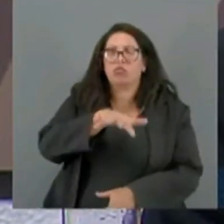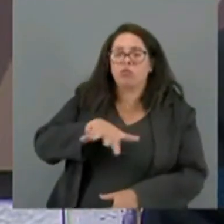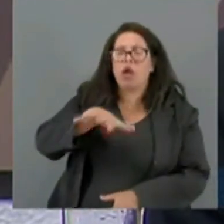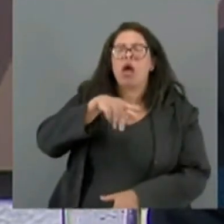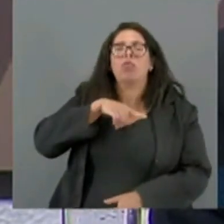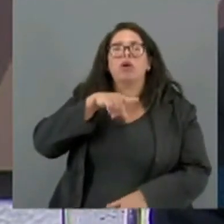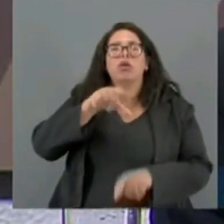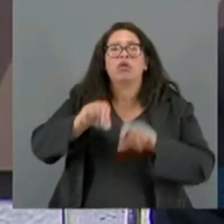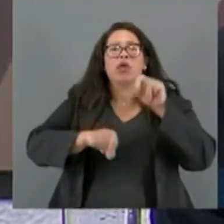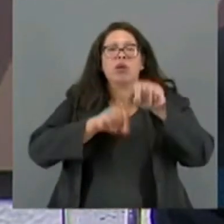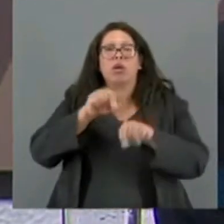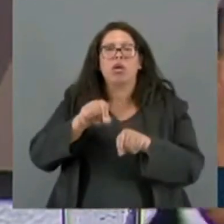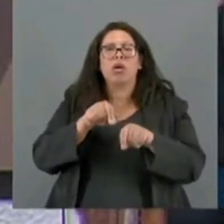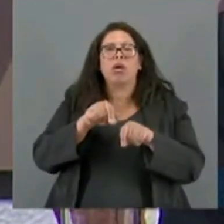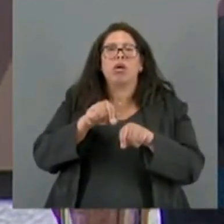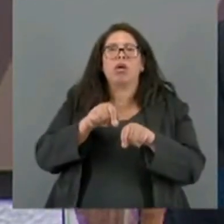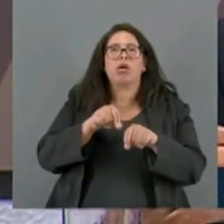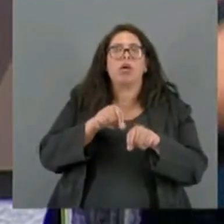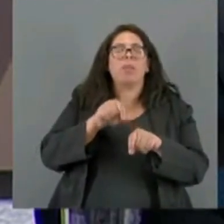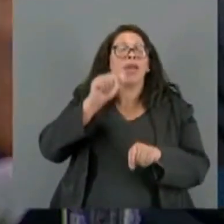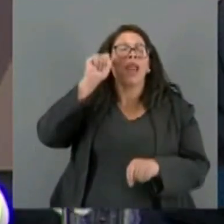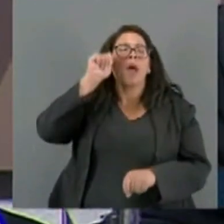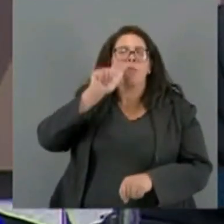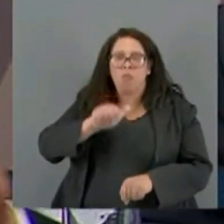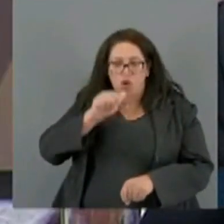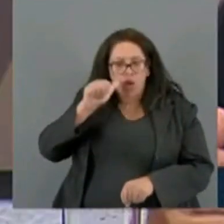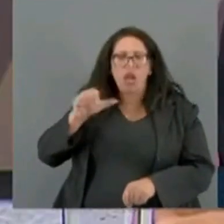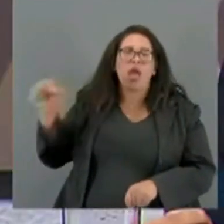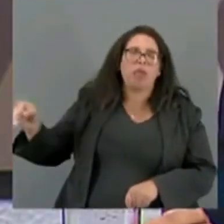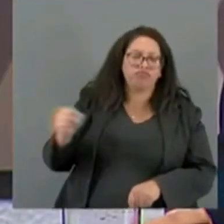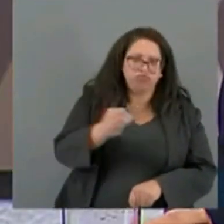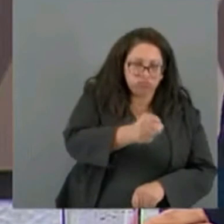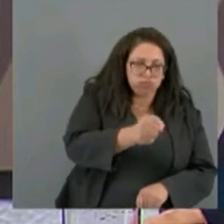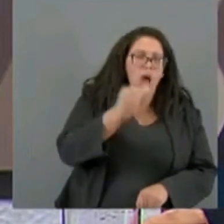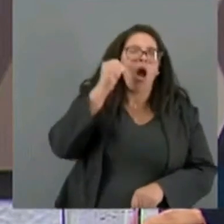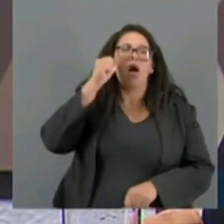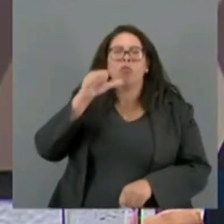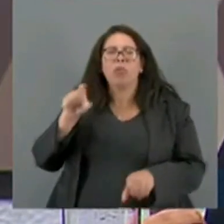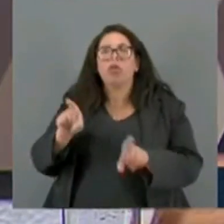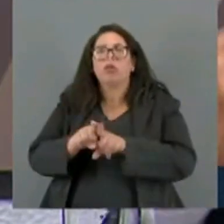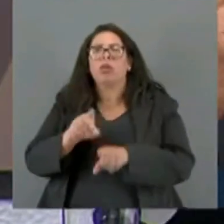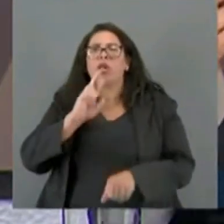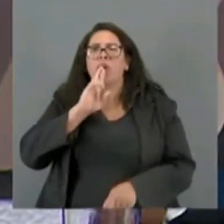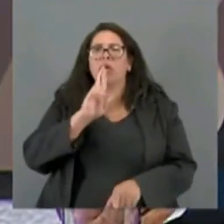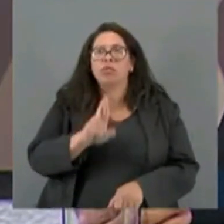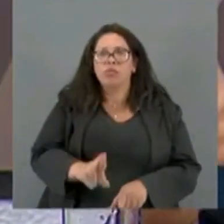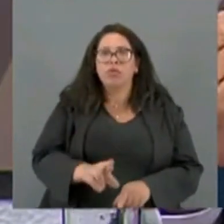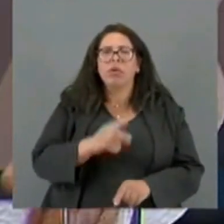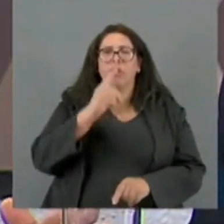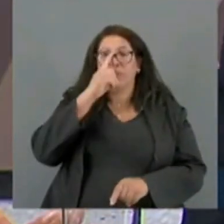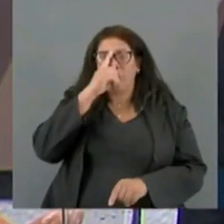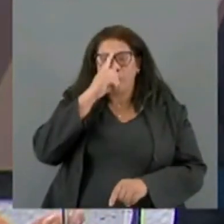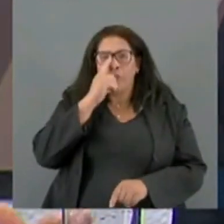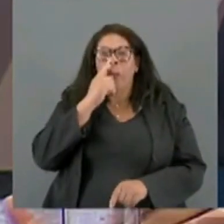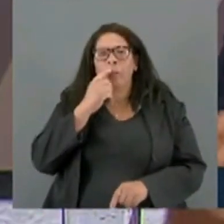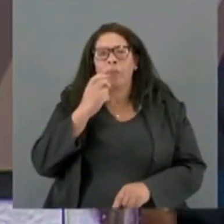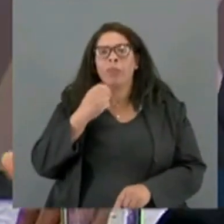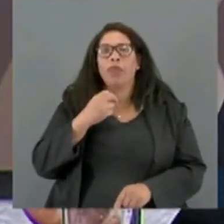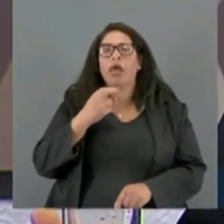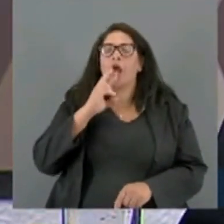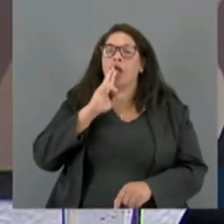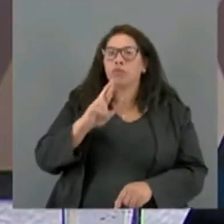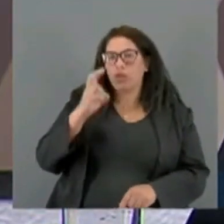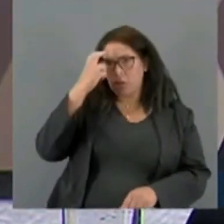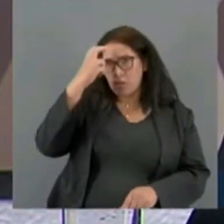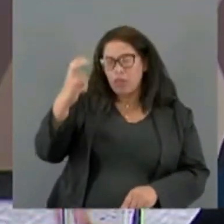ser acompanhados dos homens pela mulher. E para dar um exemplo, para responder a pergunta da Vossa Excelência, inclusive muito inteligente, no